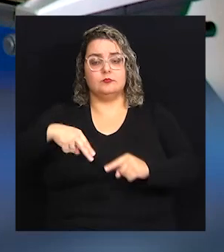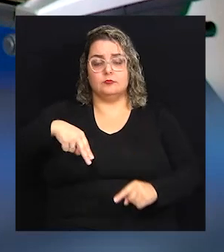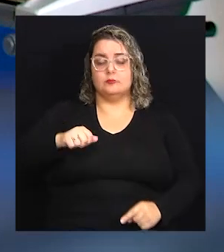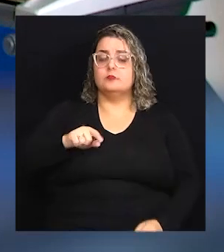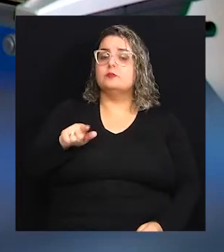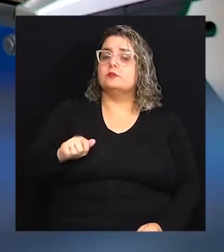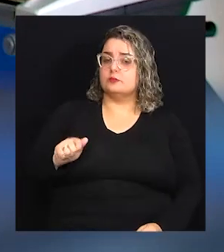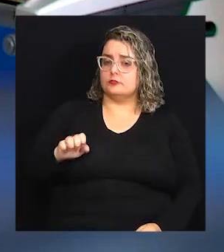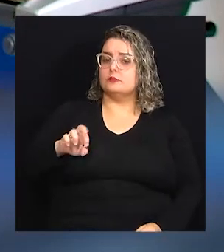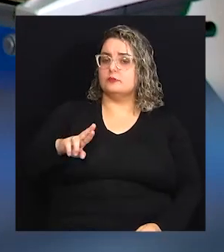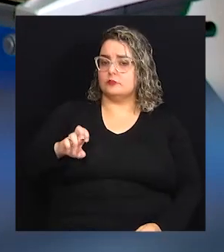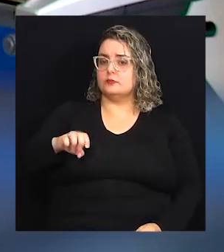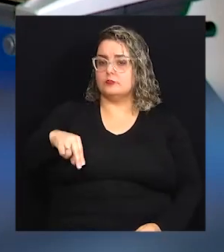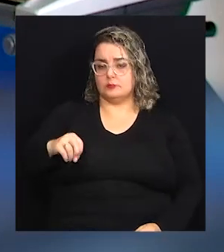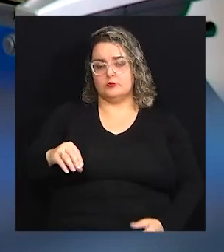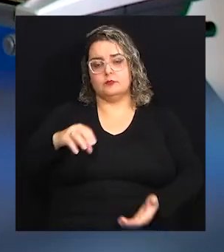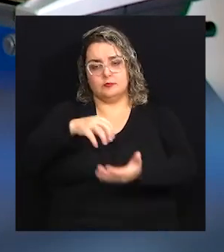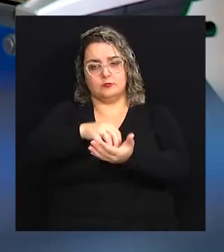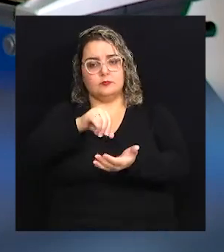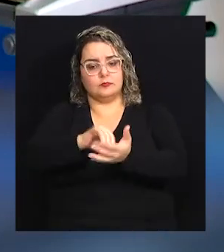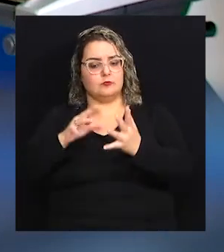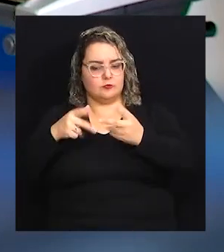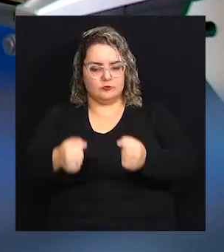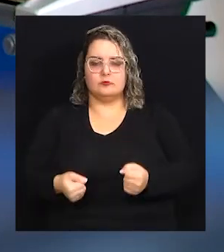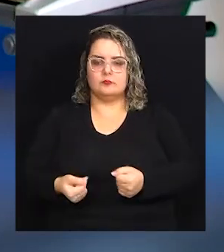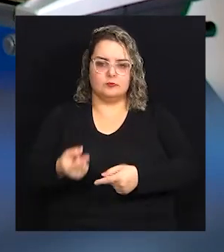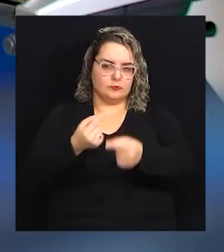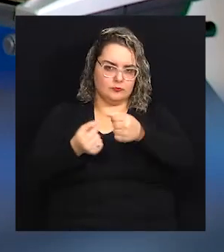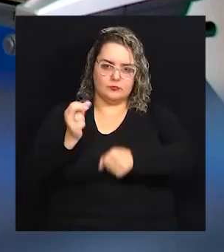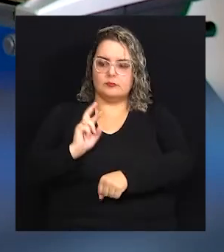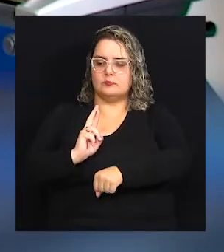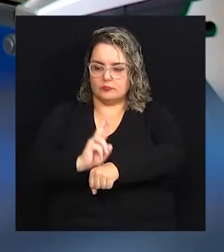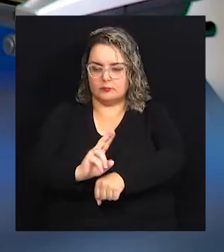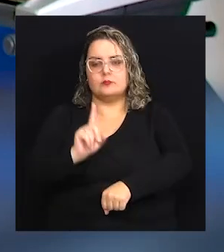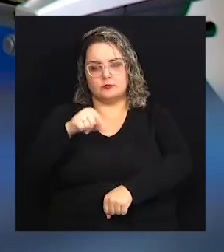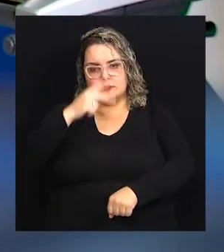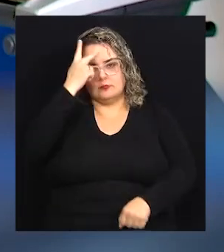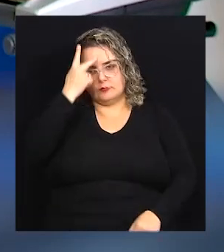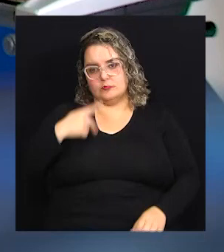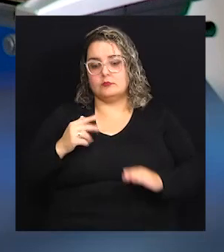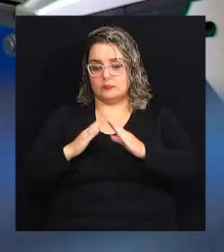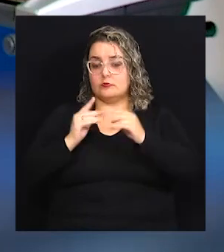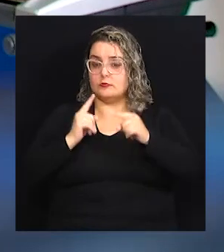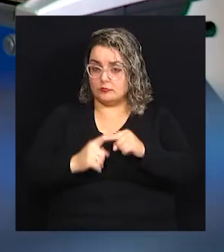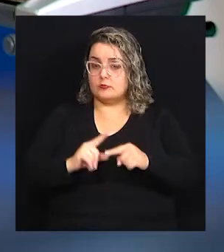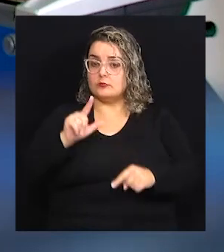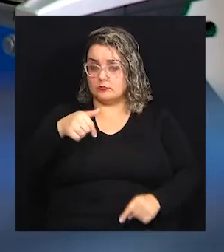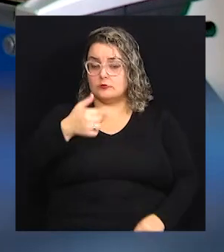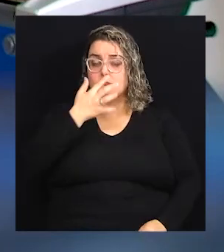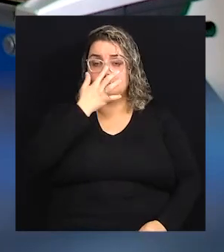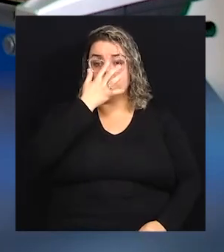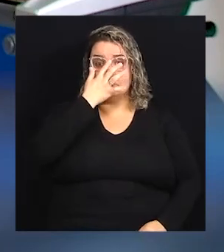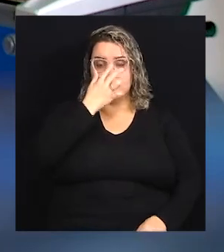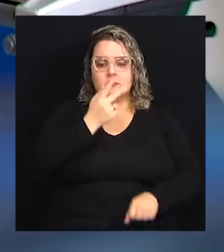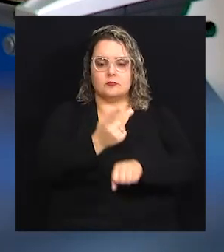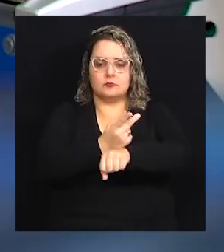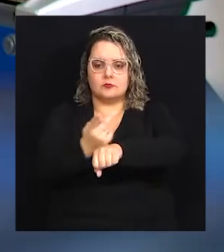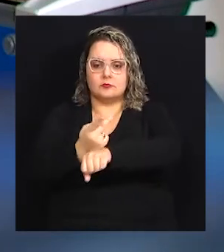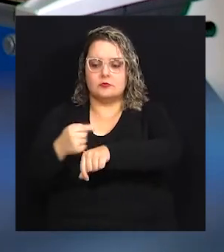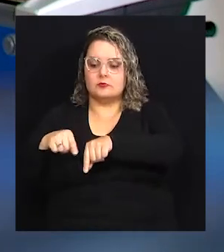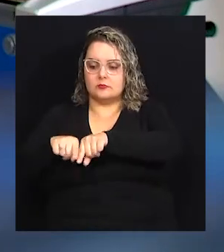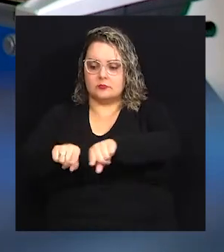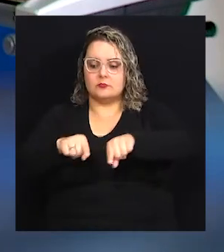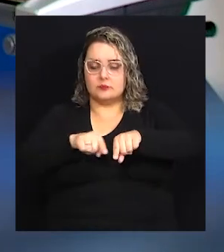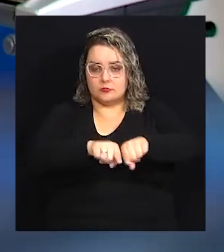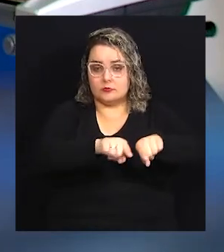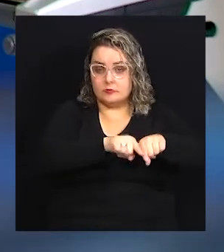Central. Então, todo o recurso que entrava era da igreja. Passou-se um tempo, nós começamos a procurar